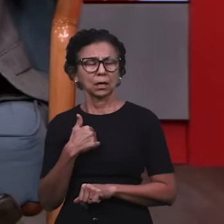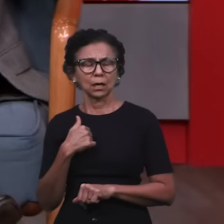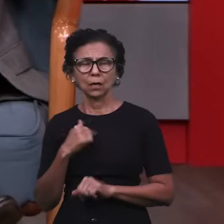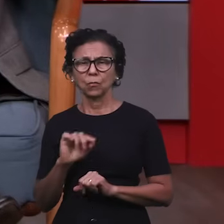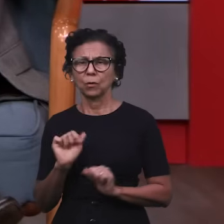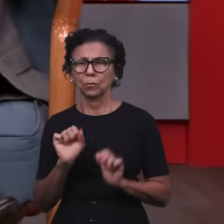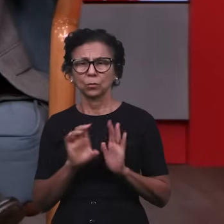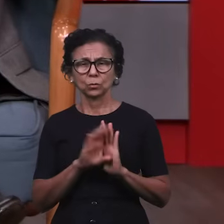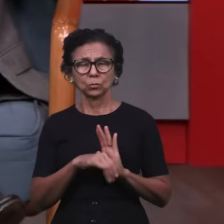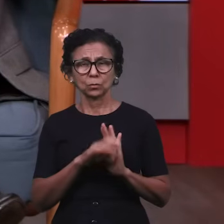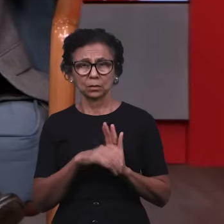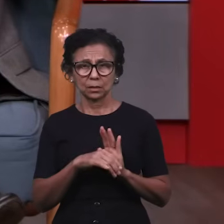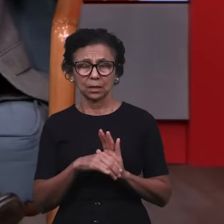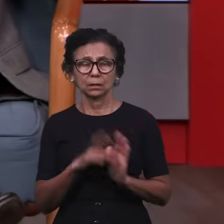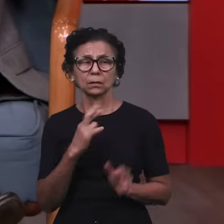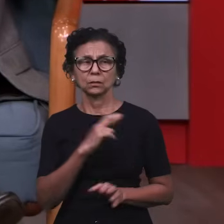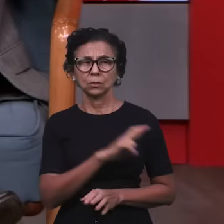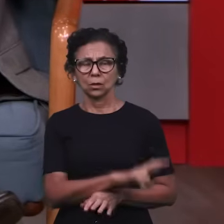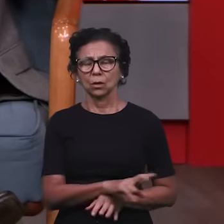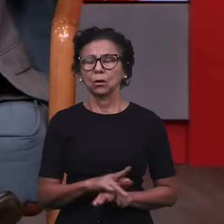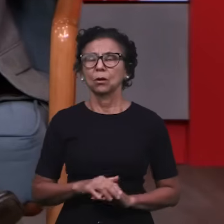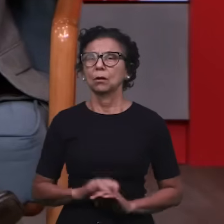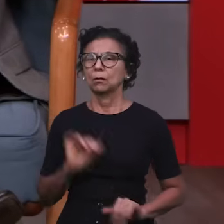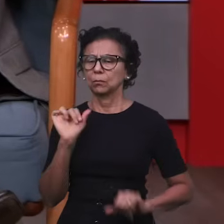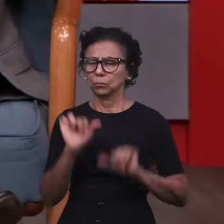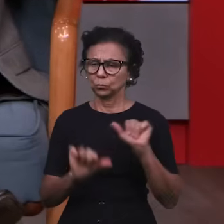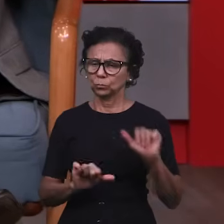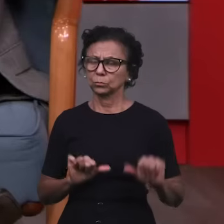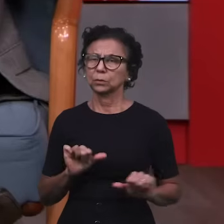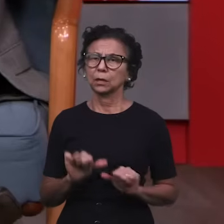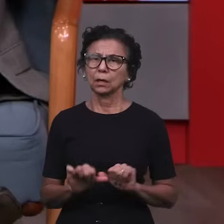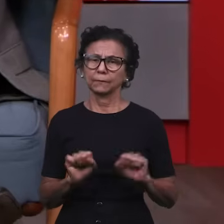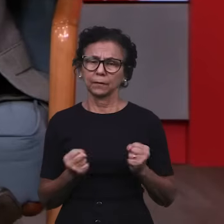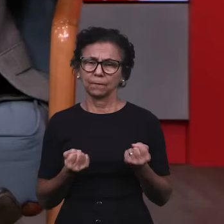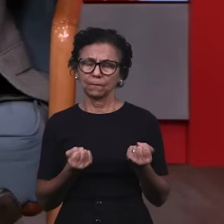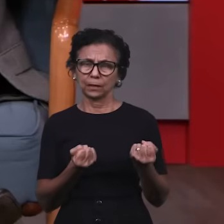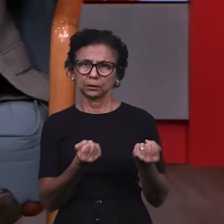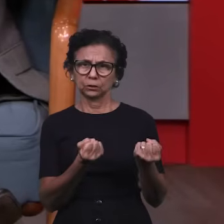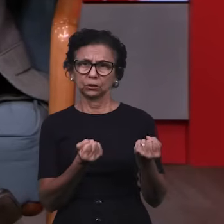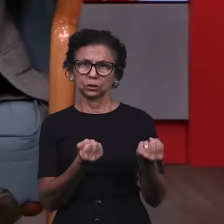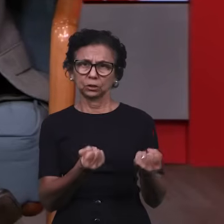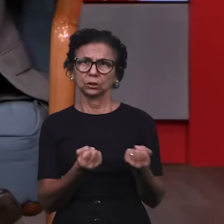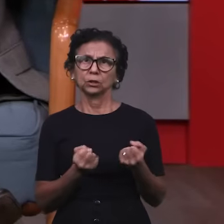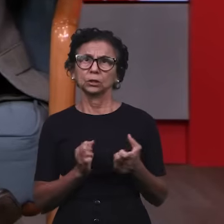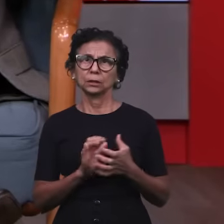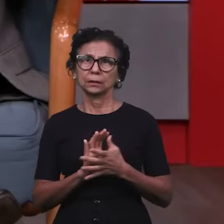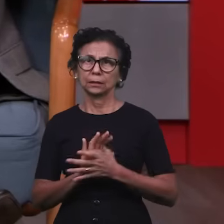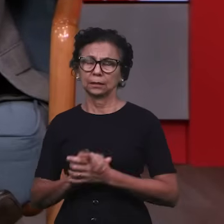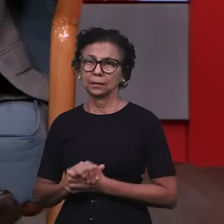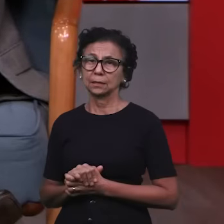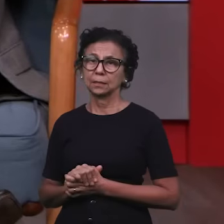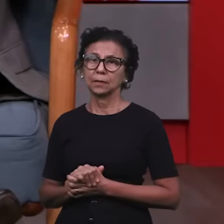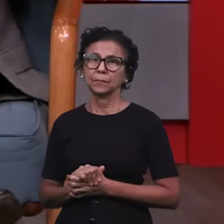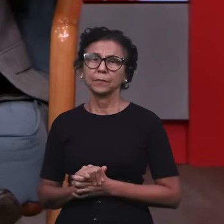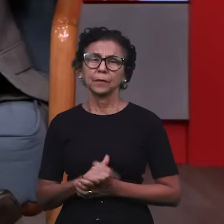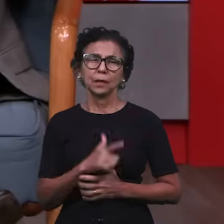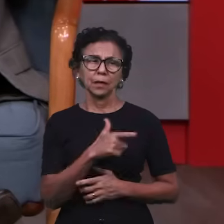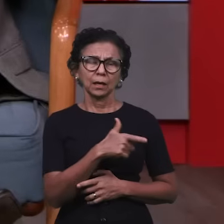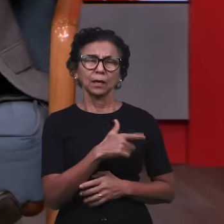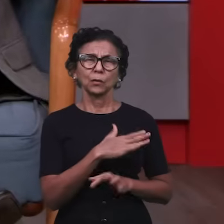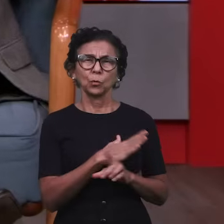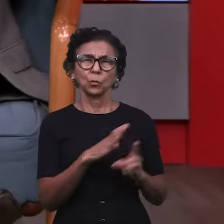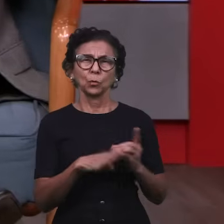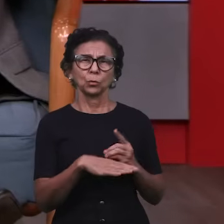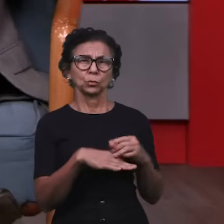conceitos religiosos, né? Eu defendia o culto que eu praticava, que era idólatra, mas eu